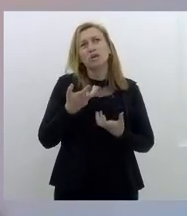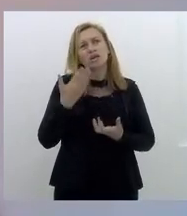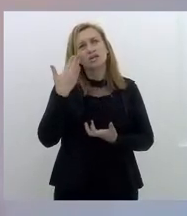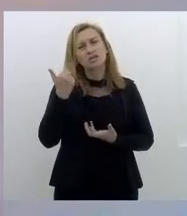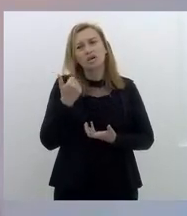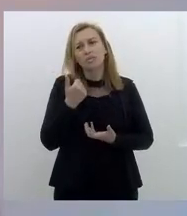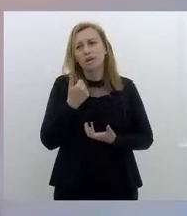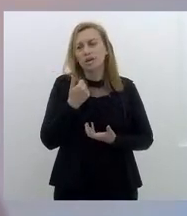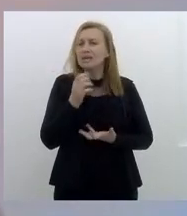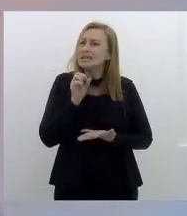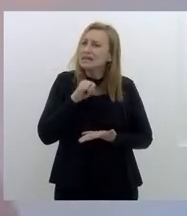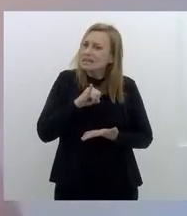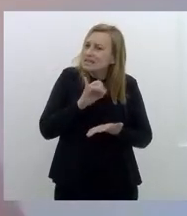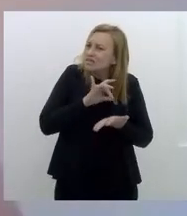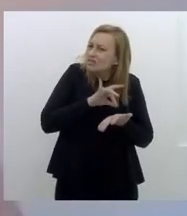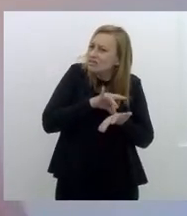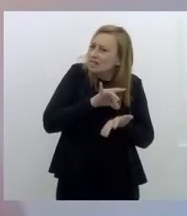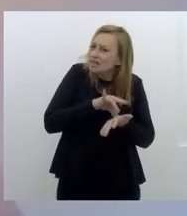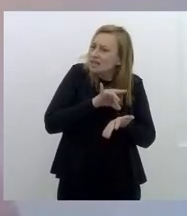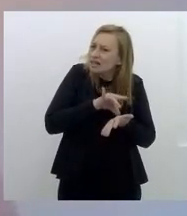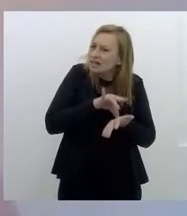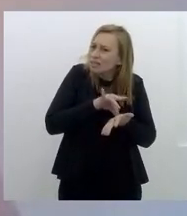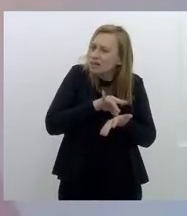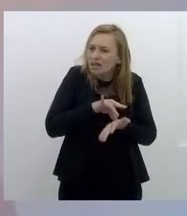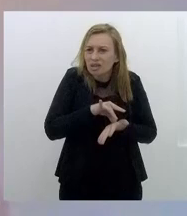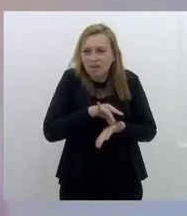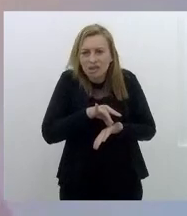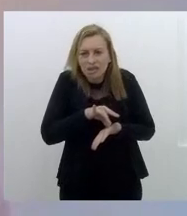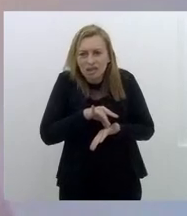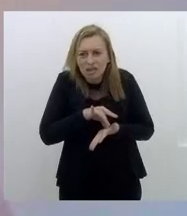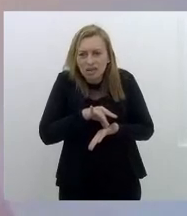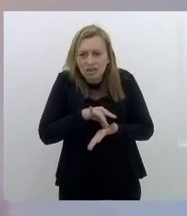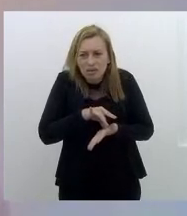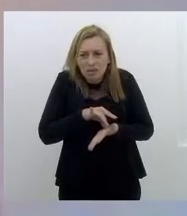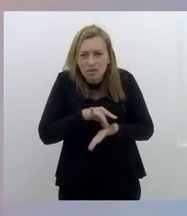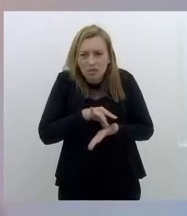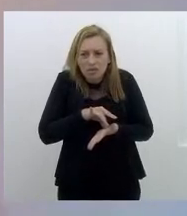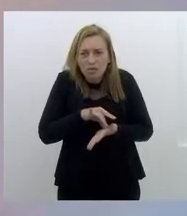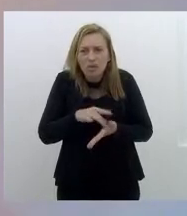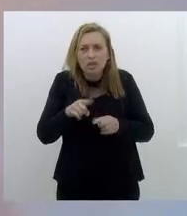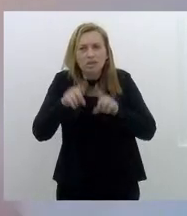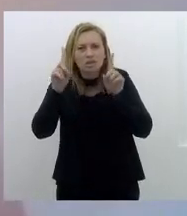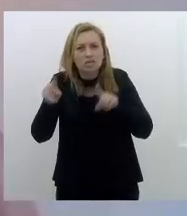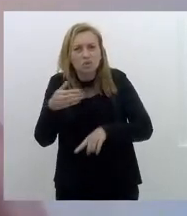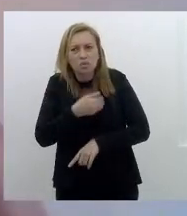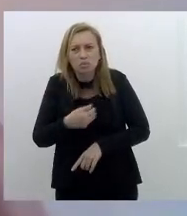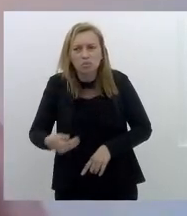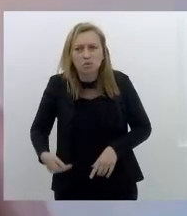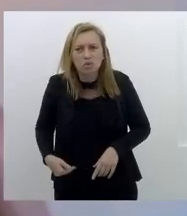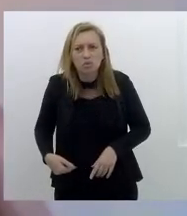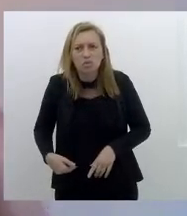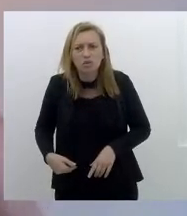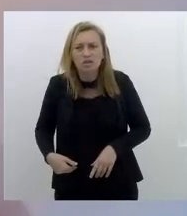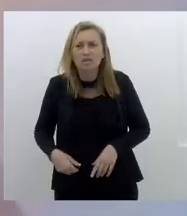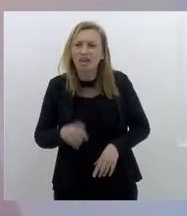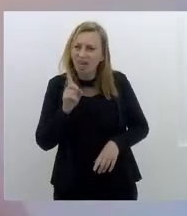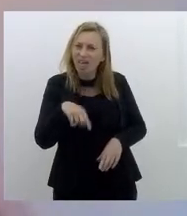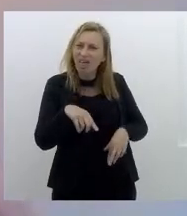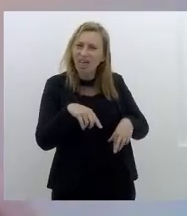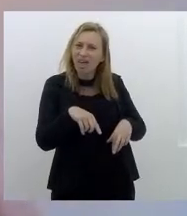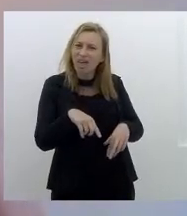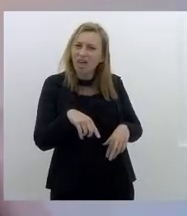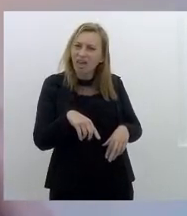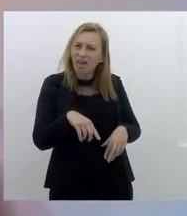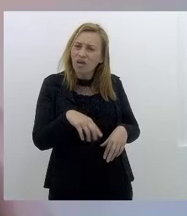saber se realmente o seu secretário acha que servidor público é responsável